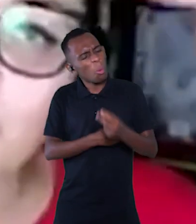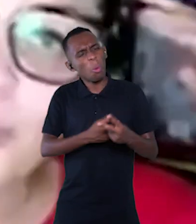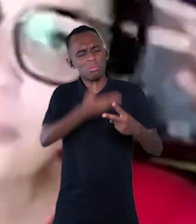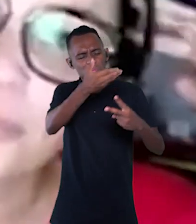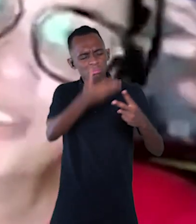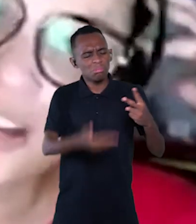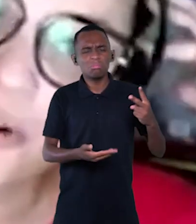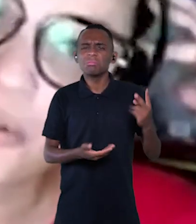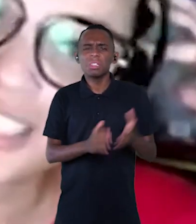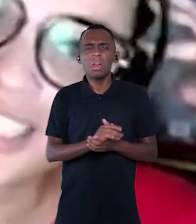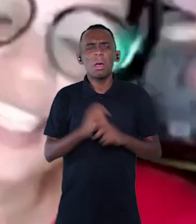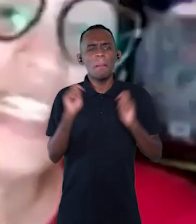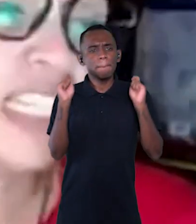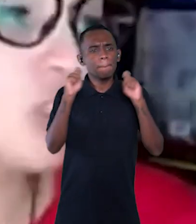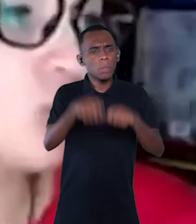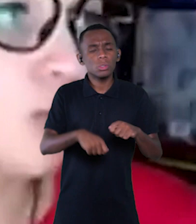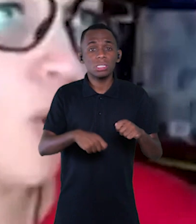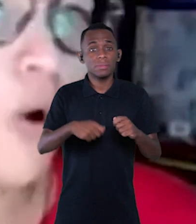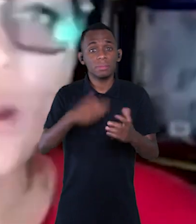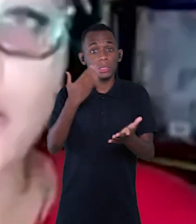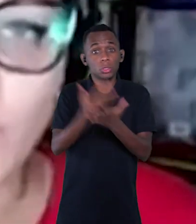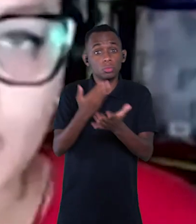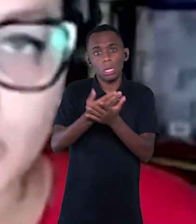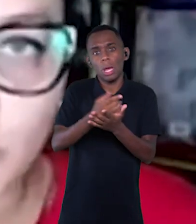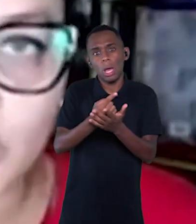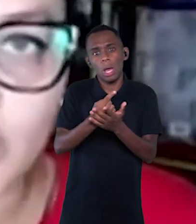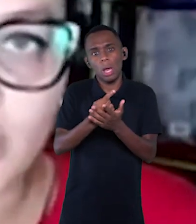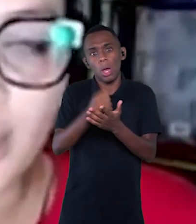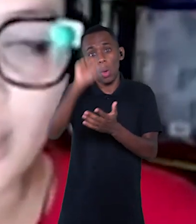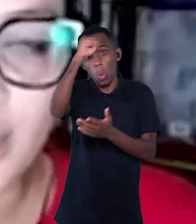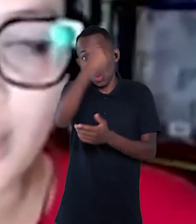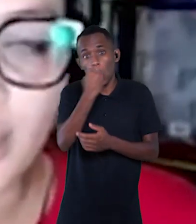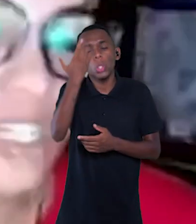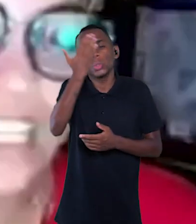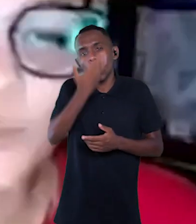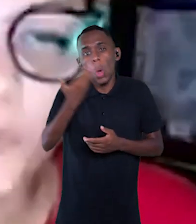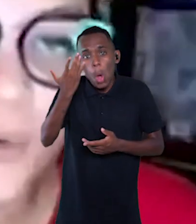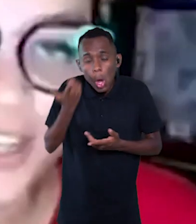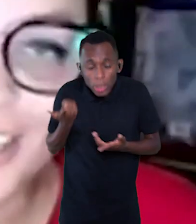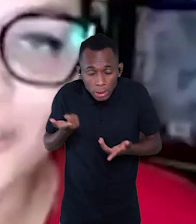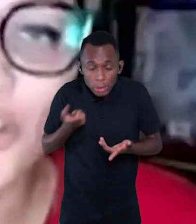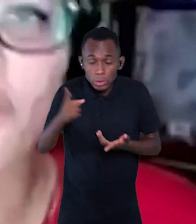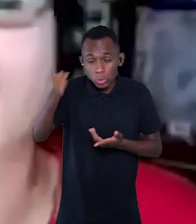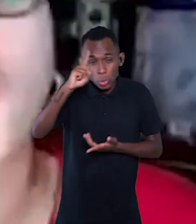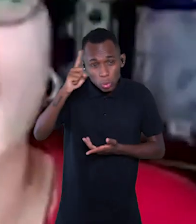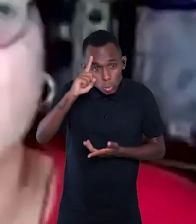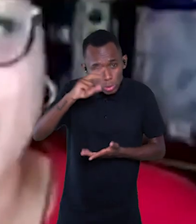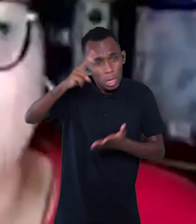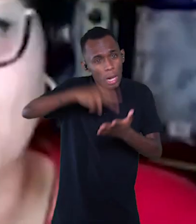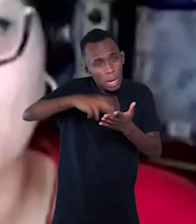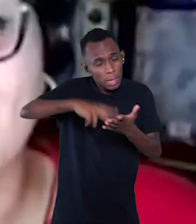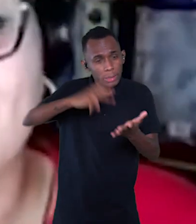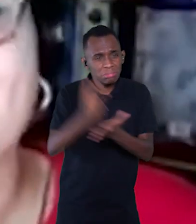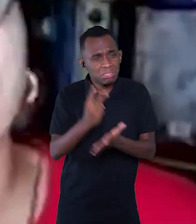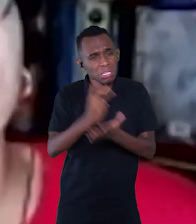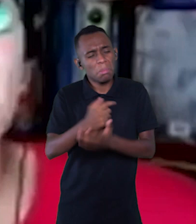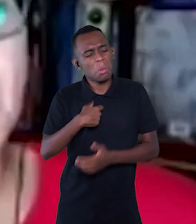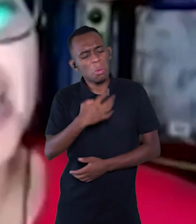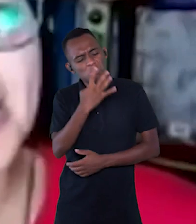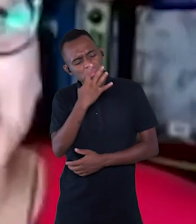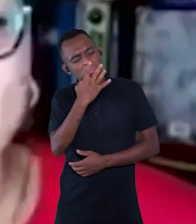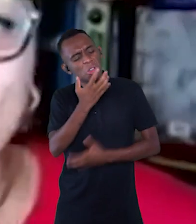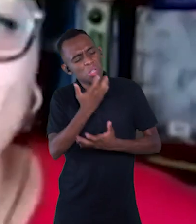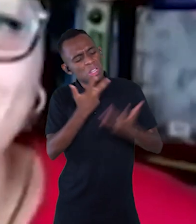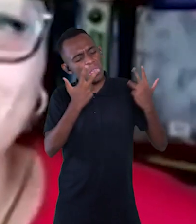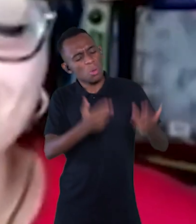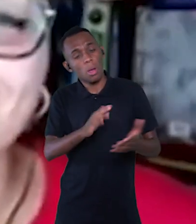Deus, como dá conta? Que estudam 8 horas por dia, que não param de ler nunca, que não tiram folga de leitura. Eu falo,